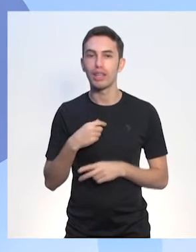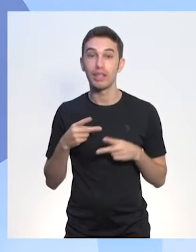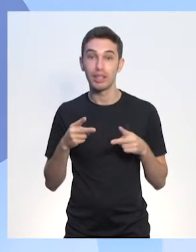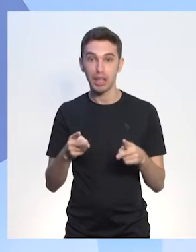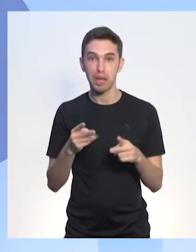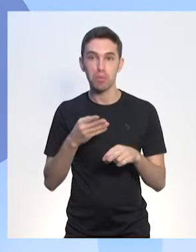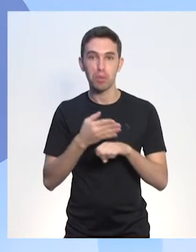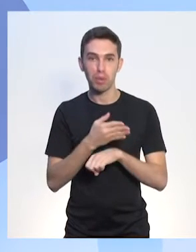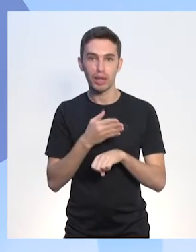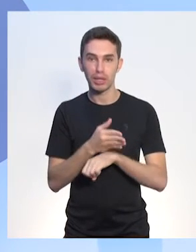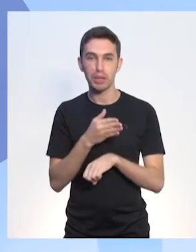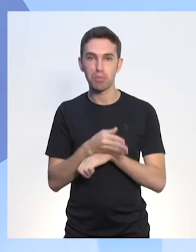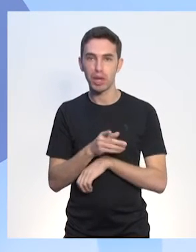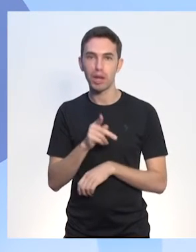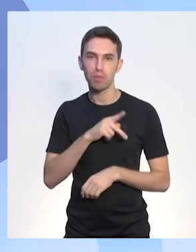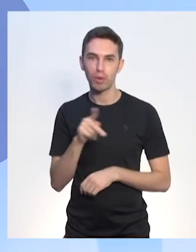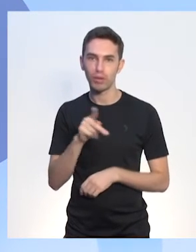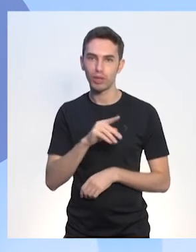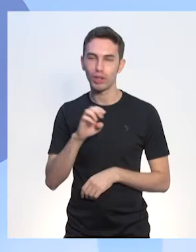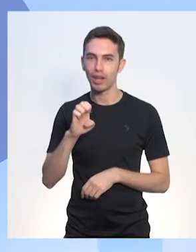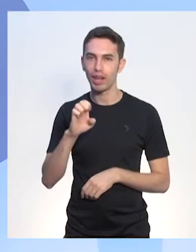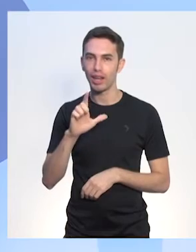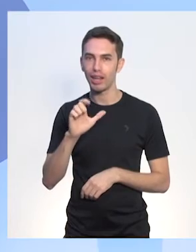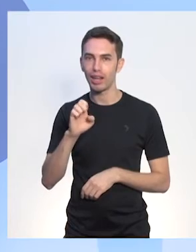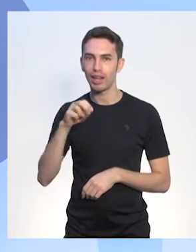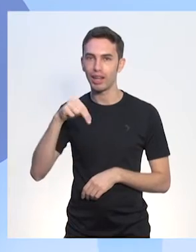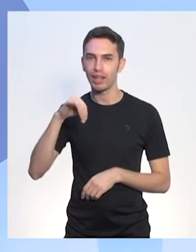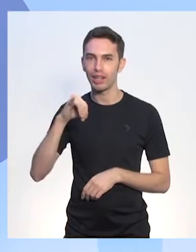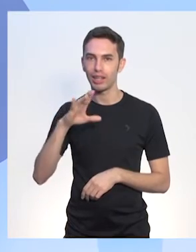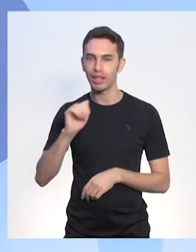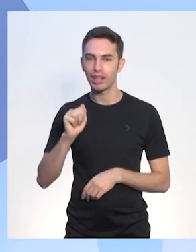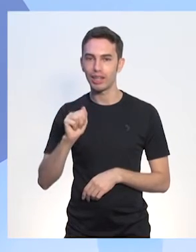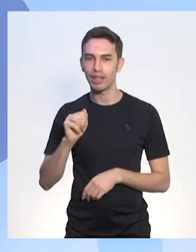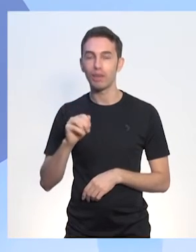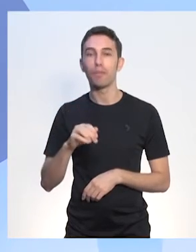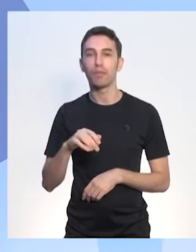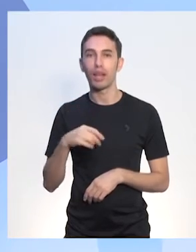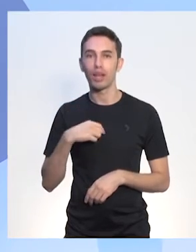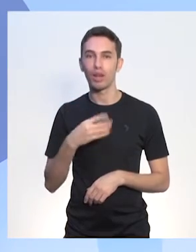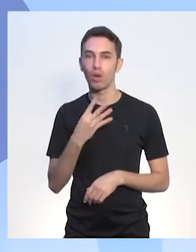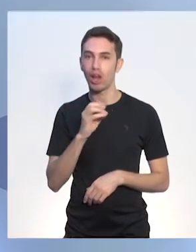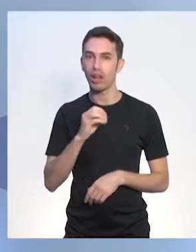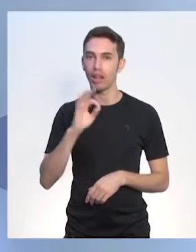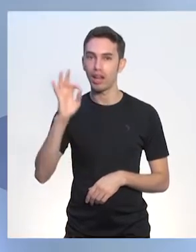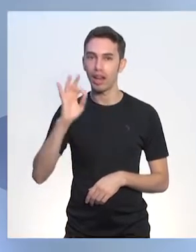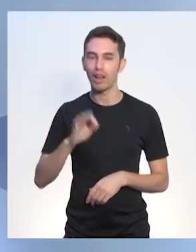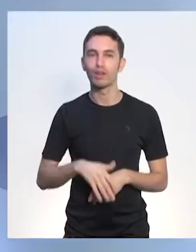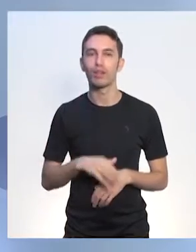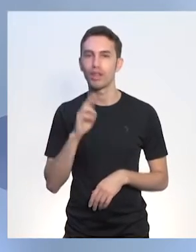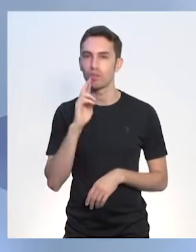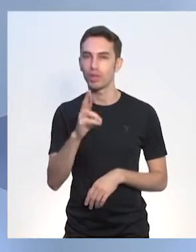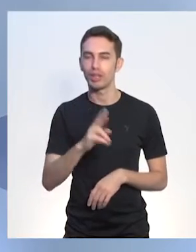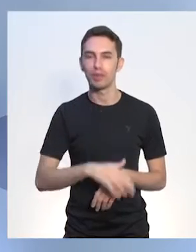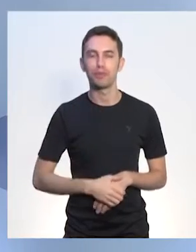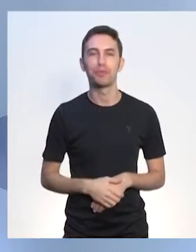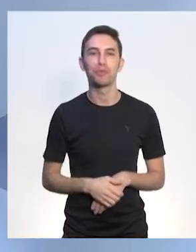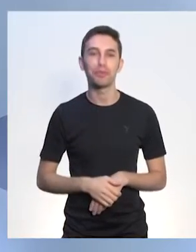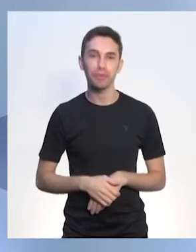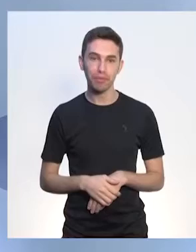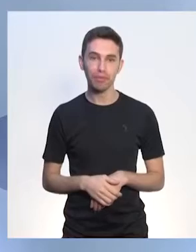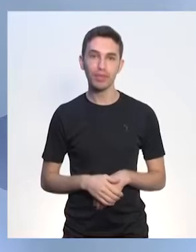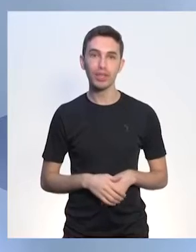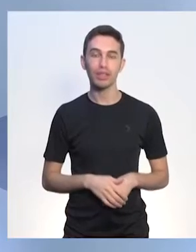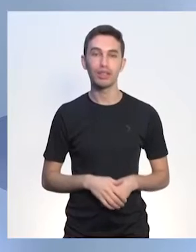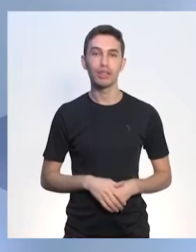gente, diz a professora Helenita. 40 graus, obrigado, Giovana. Obrigado, Helenita. Beleza. Então, vamos para a parte